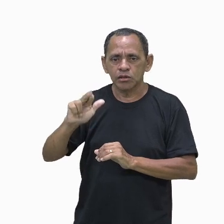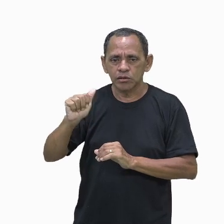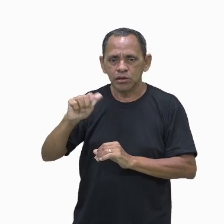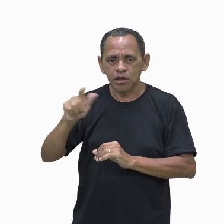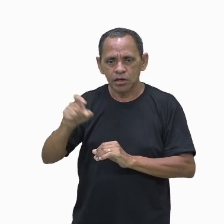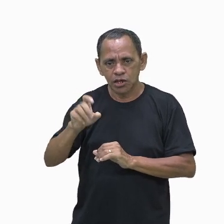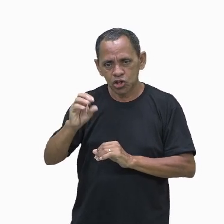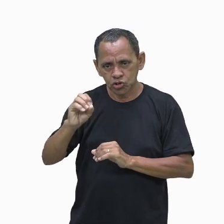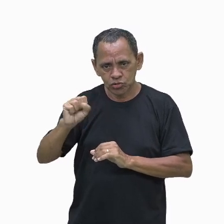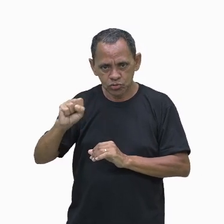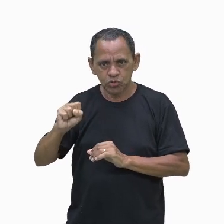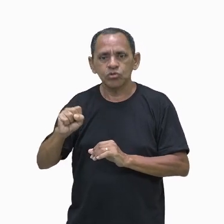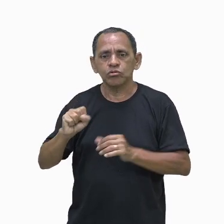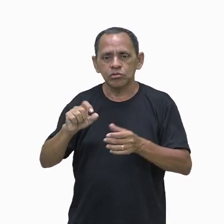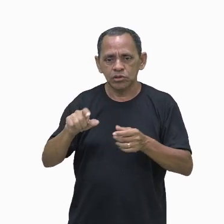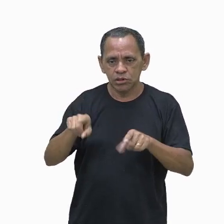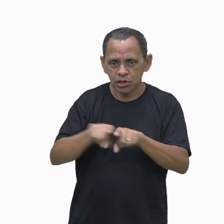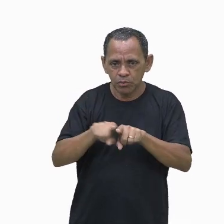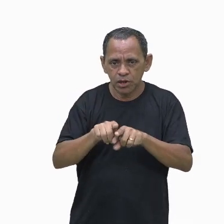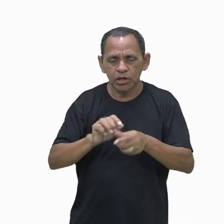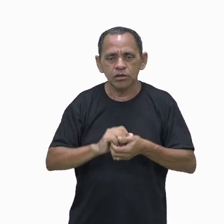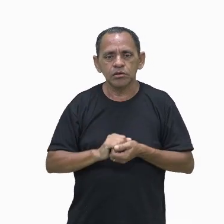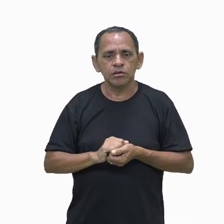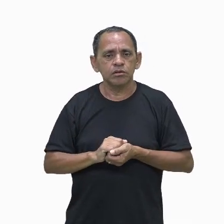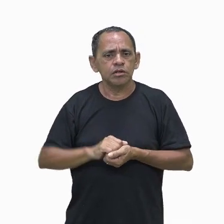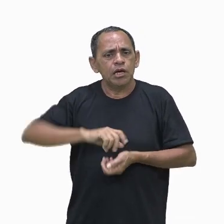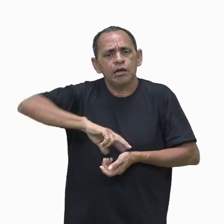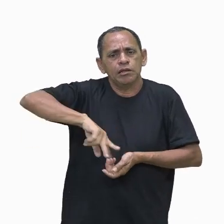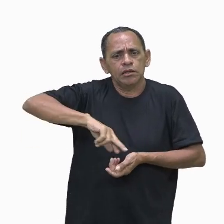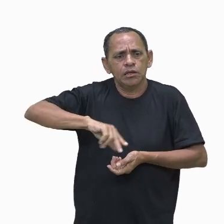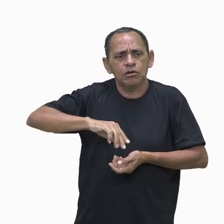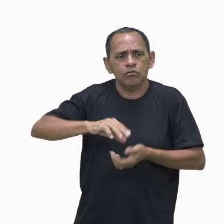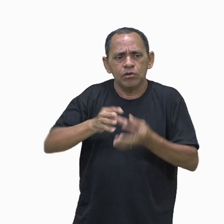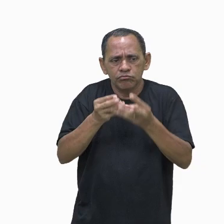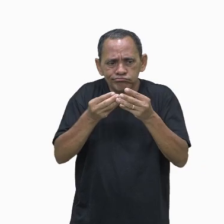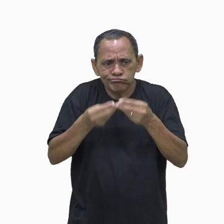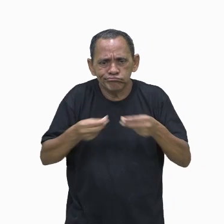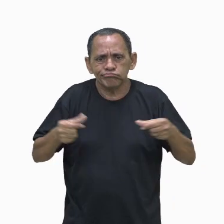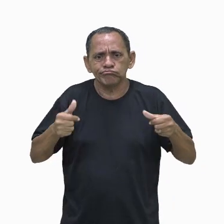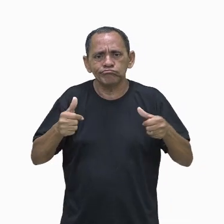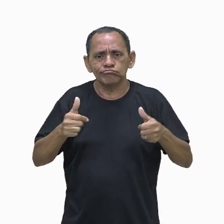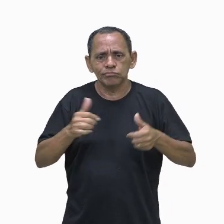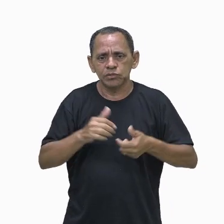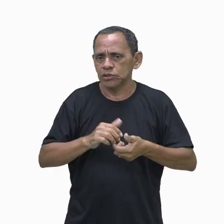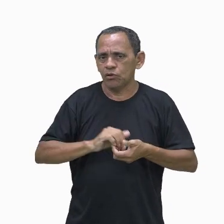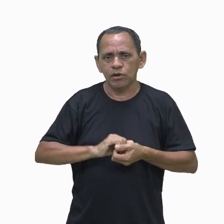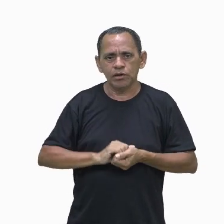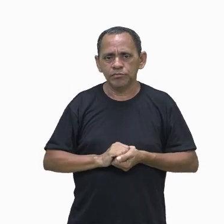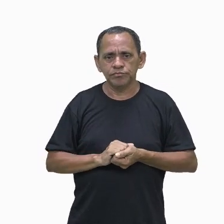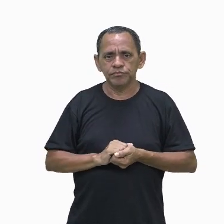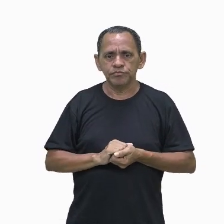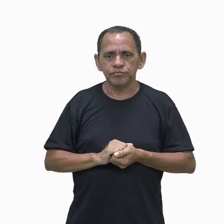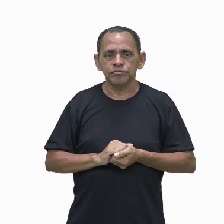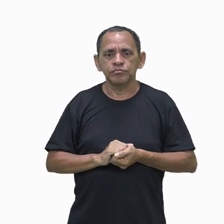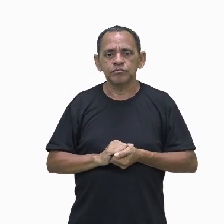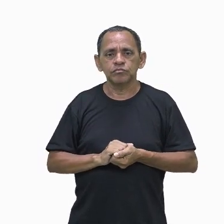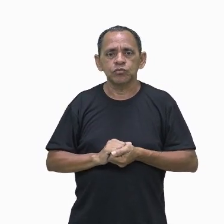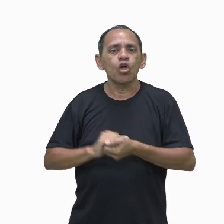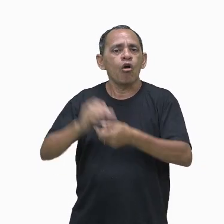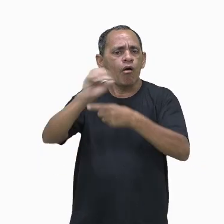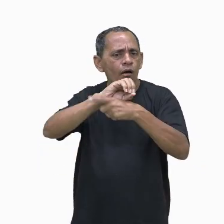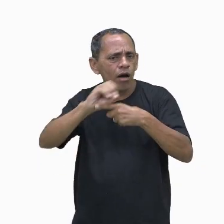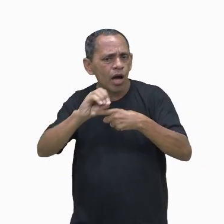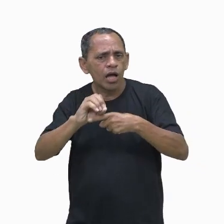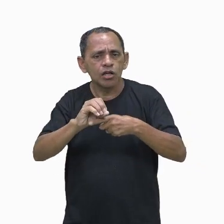Eles não são solúveis em água, mas se dissolvem em solventes orgânicos como benzina e